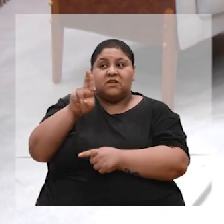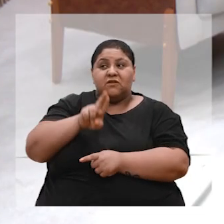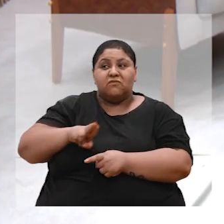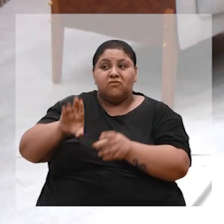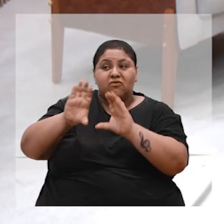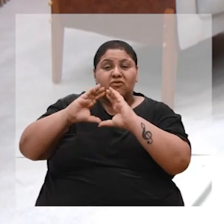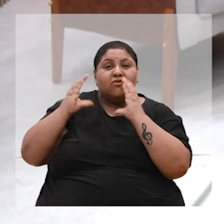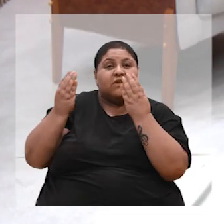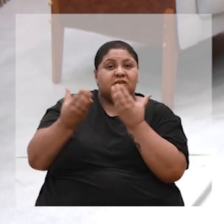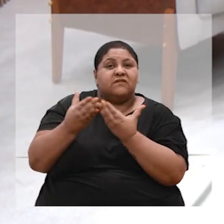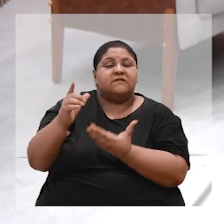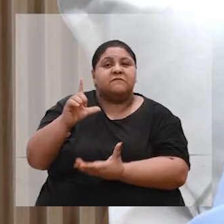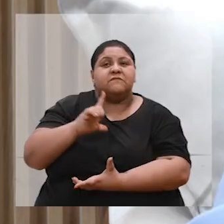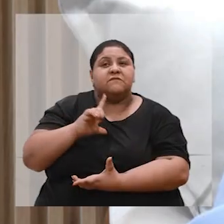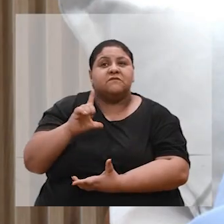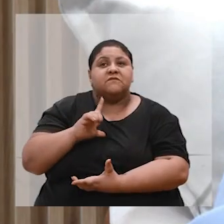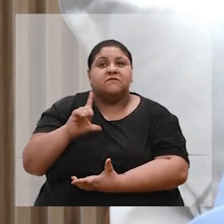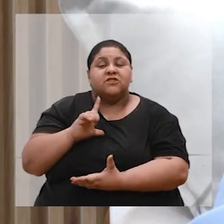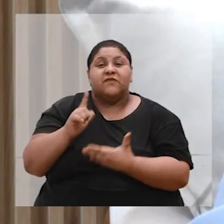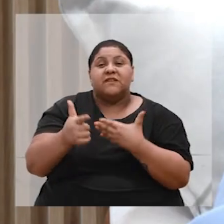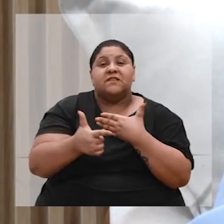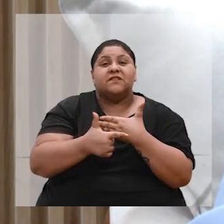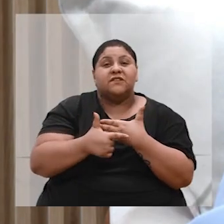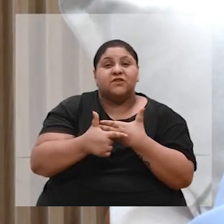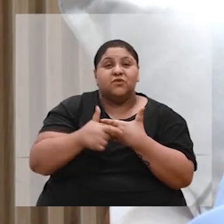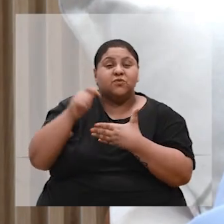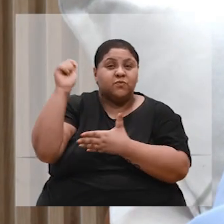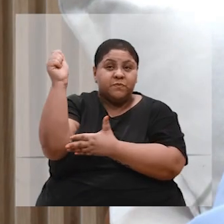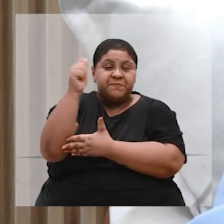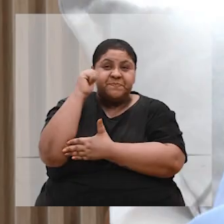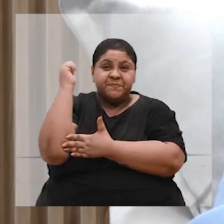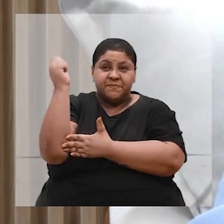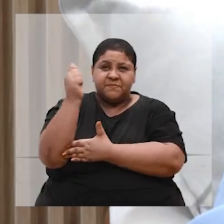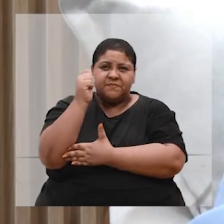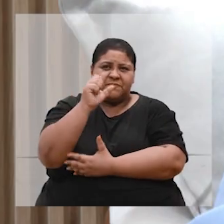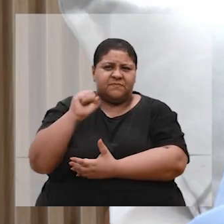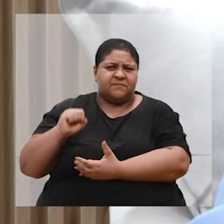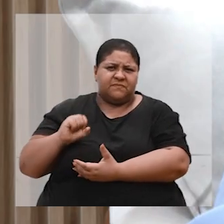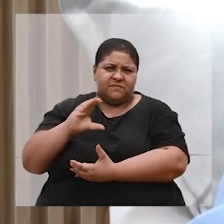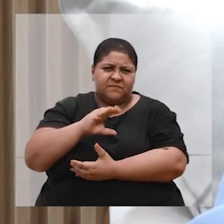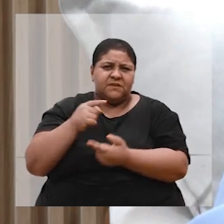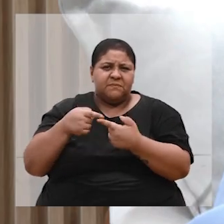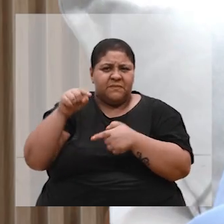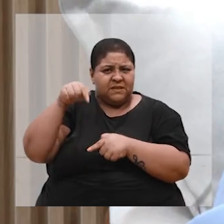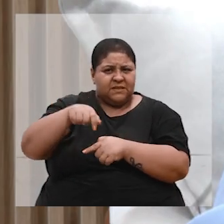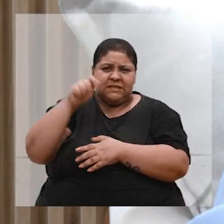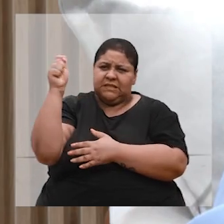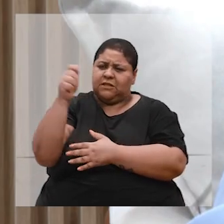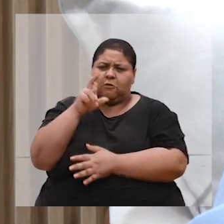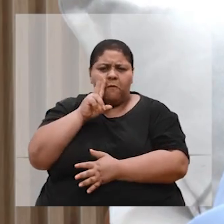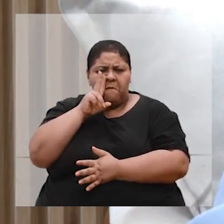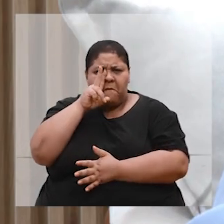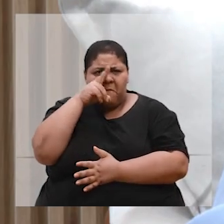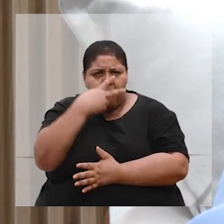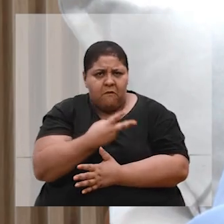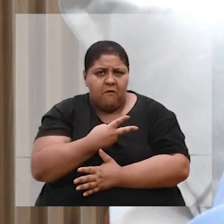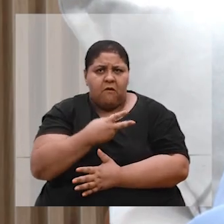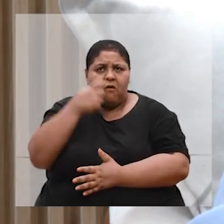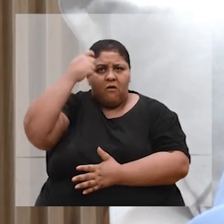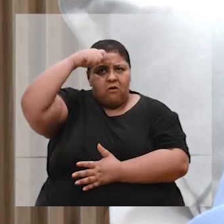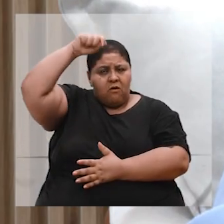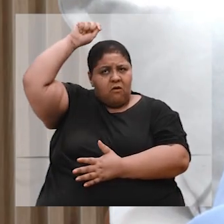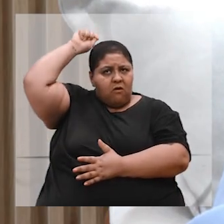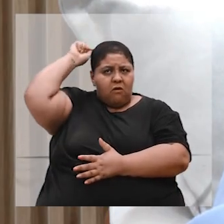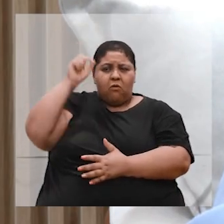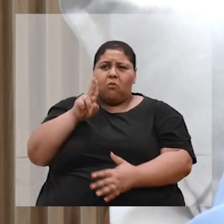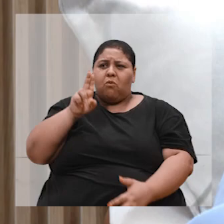universidades comunitárias tiveram esse papel no Rio Grande do Sul e Santa Catarina, mas aqui no Rio Grande do Sul com muita força, né? A